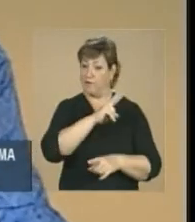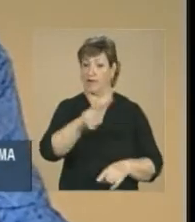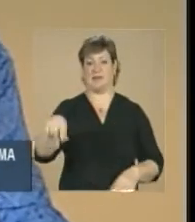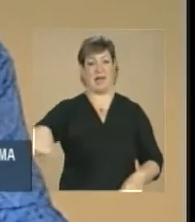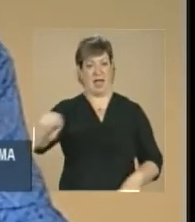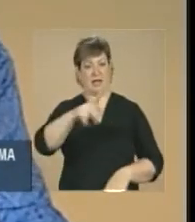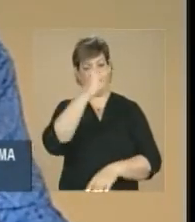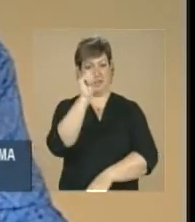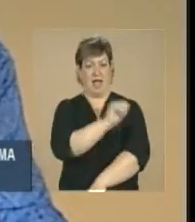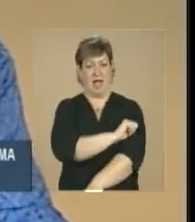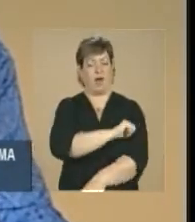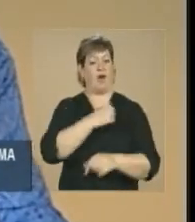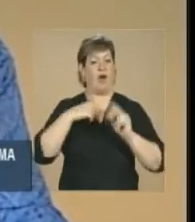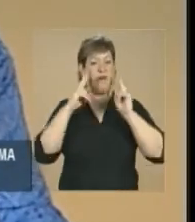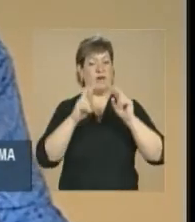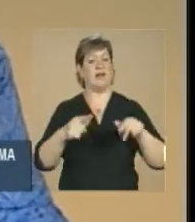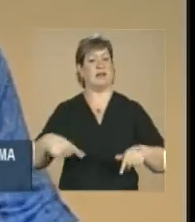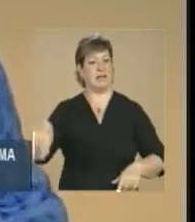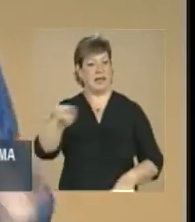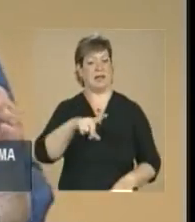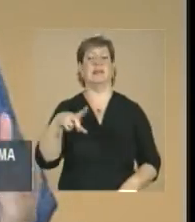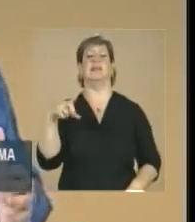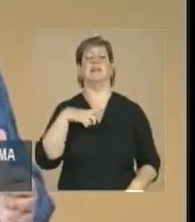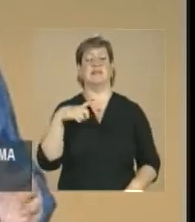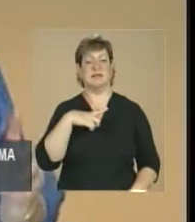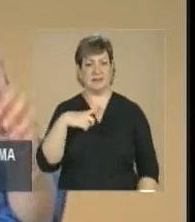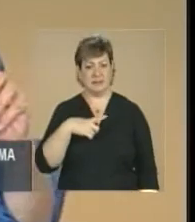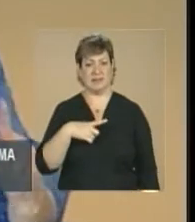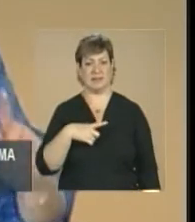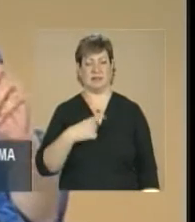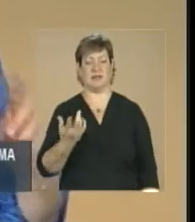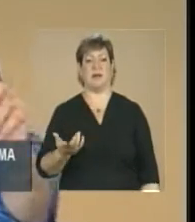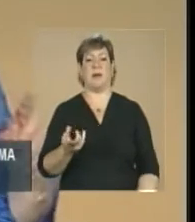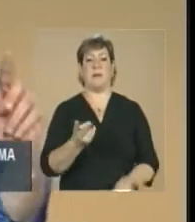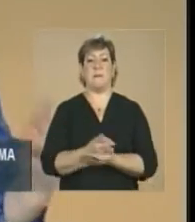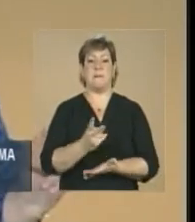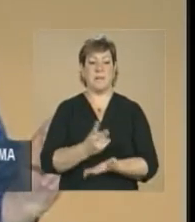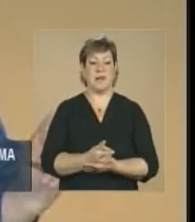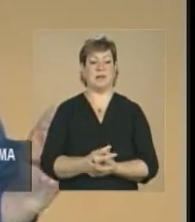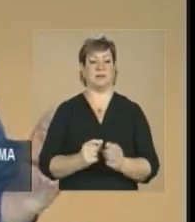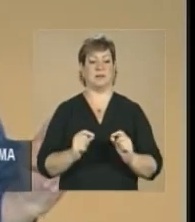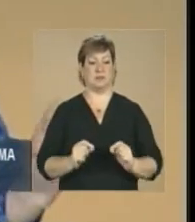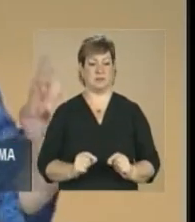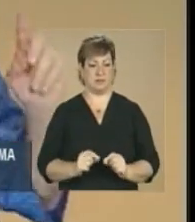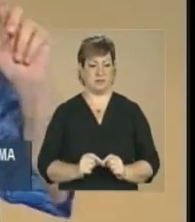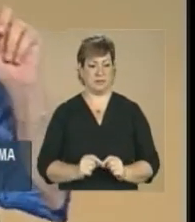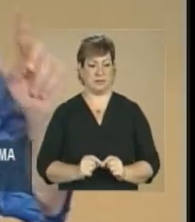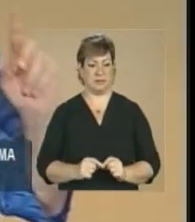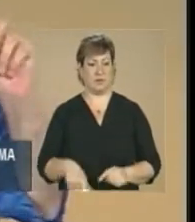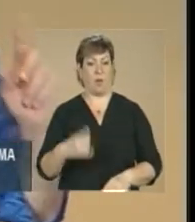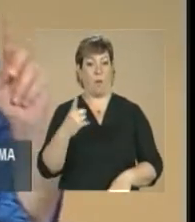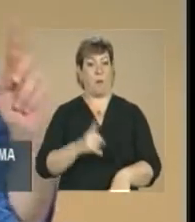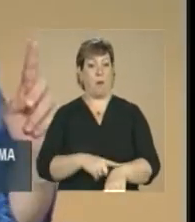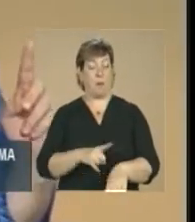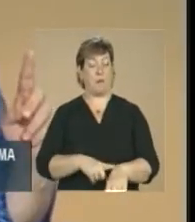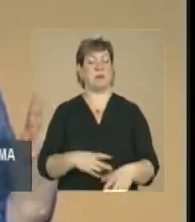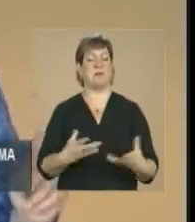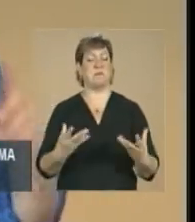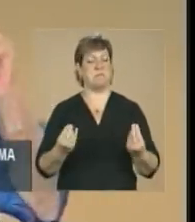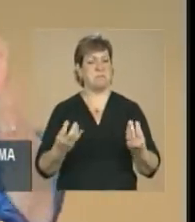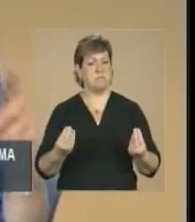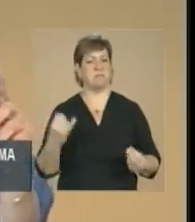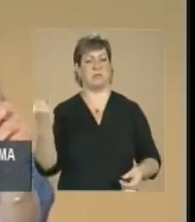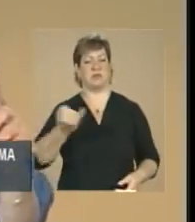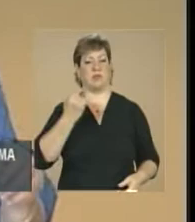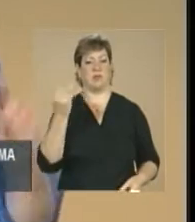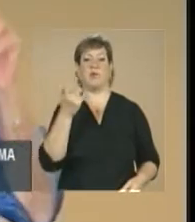estudantes e vejo que há, mesmo na graduação, um momento muito importante,